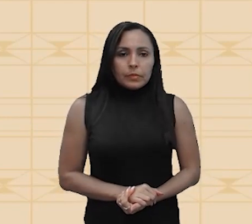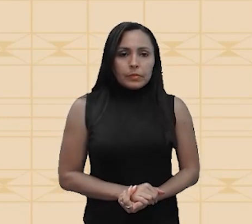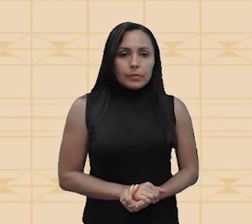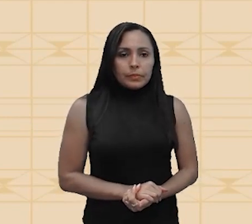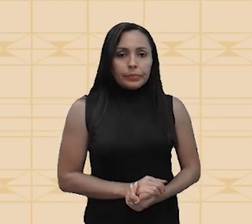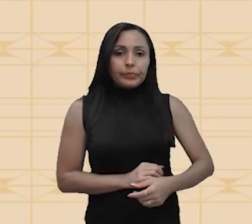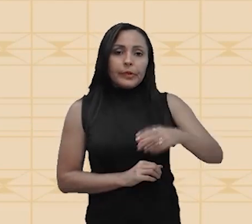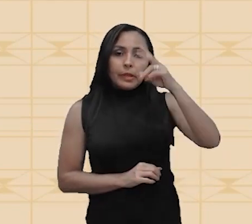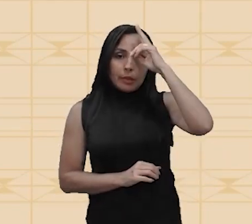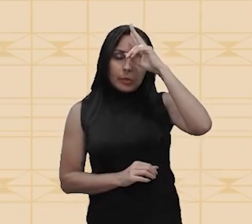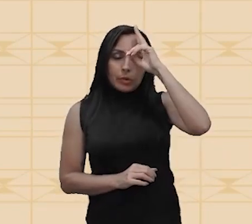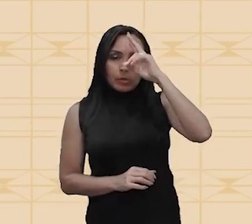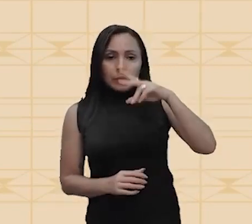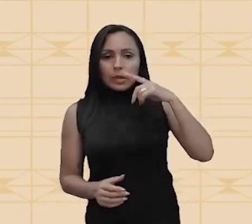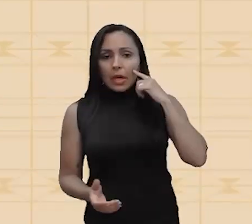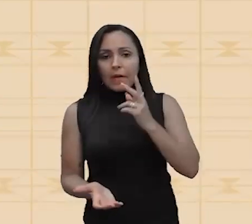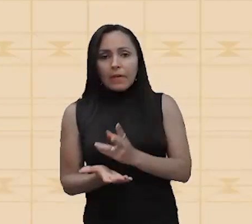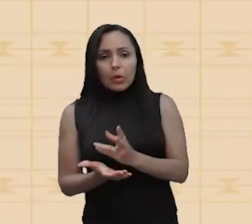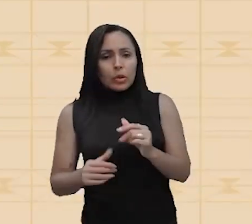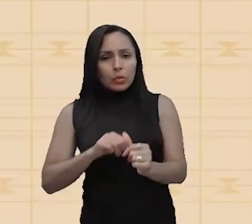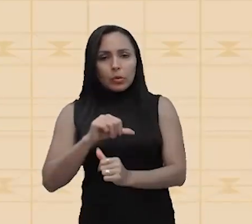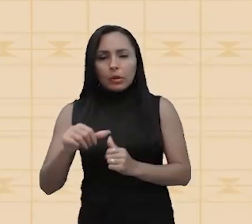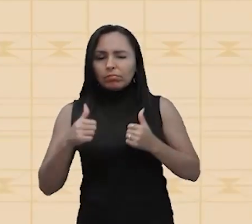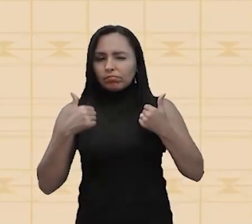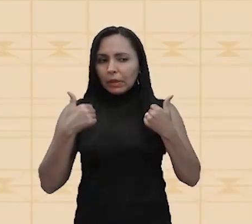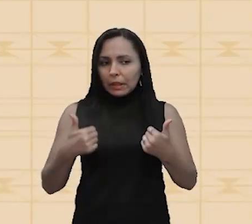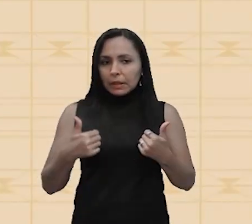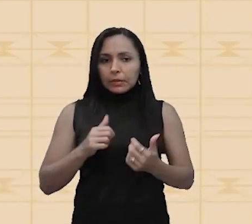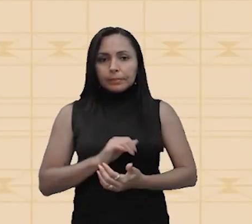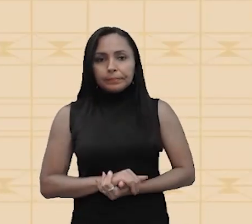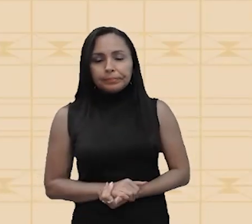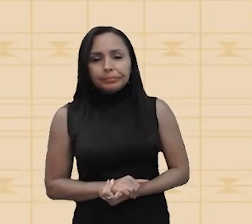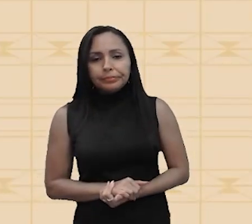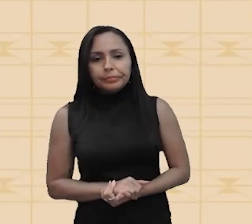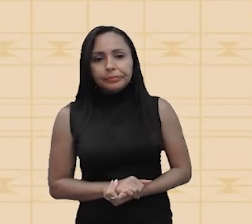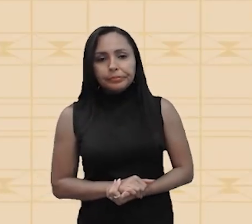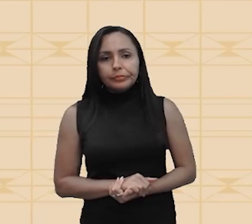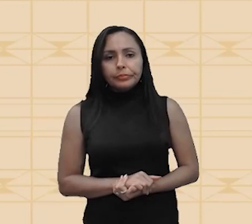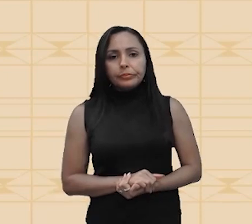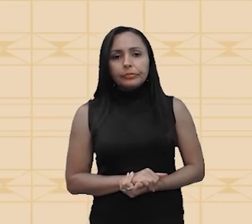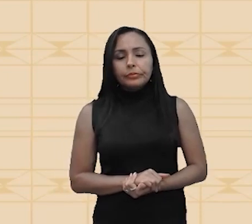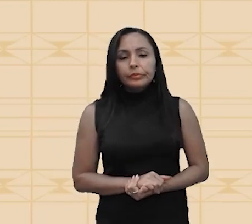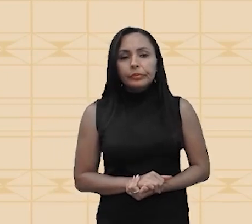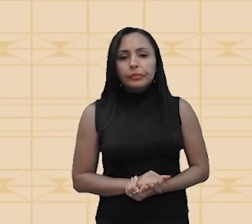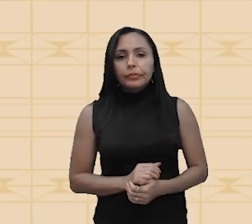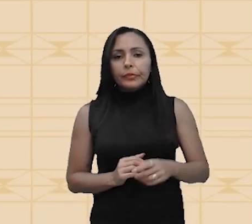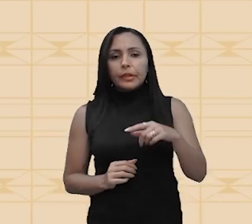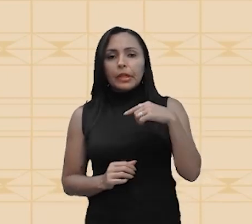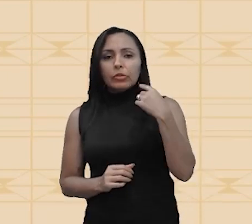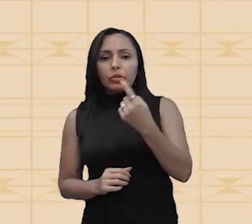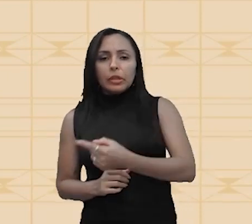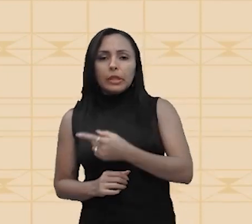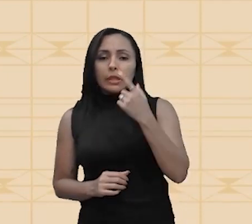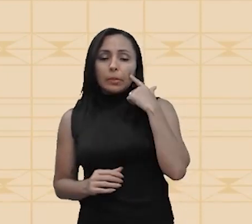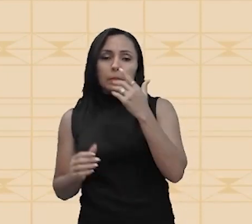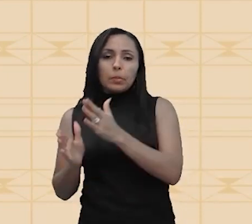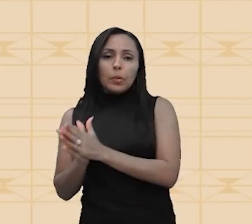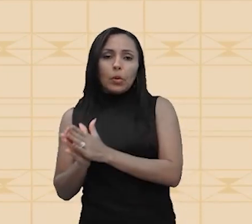a frequência não se altera, belezinha? Bom, saindo da refração, a gente entra no próximo fenômeno,